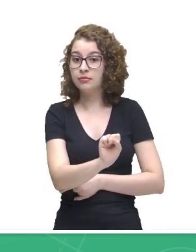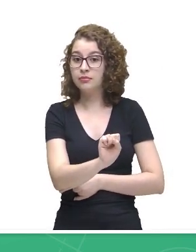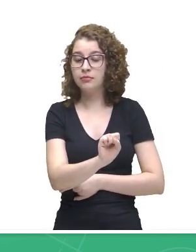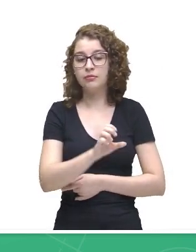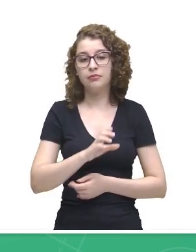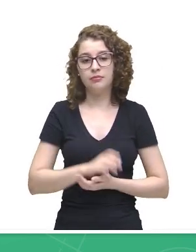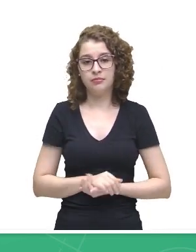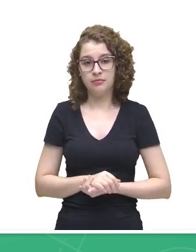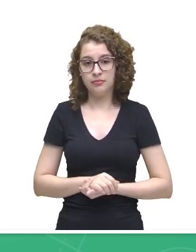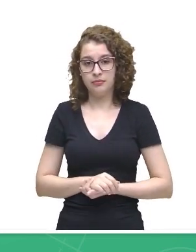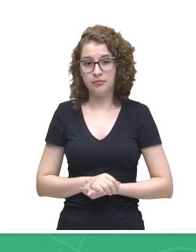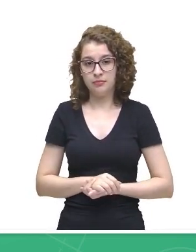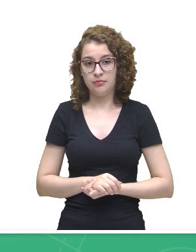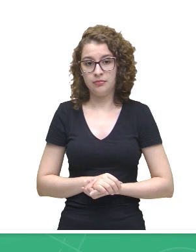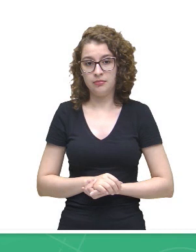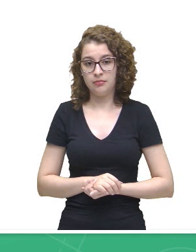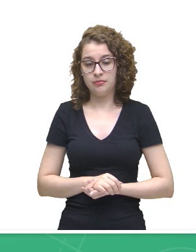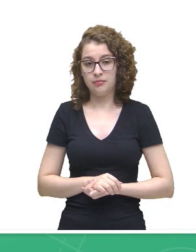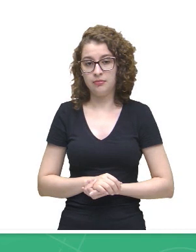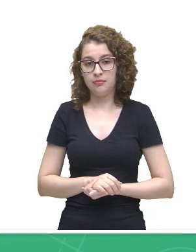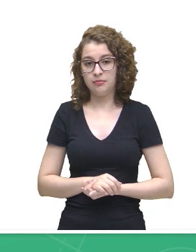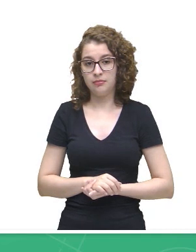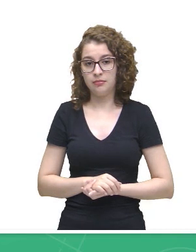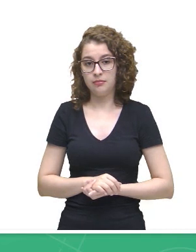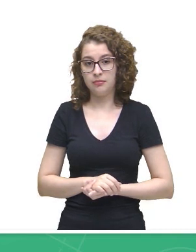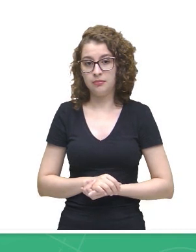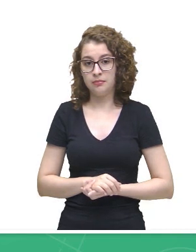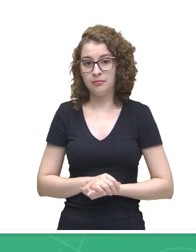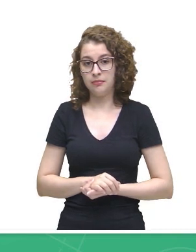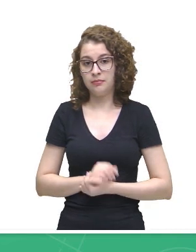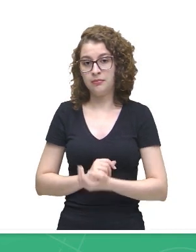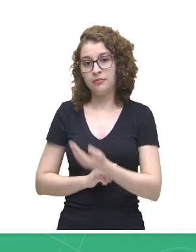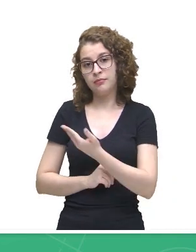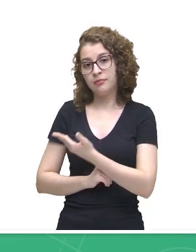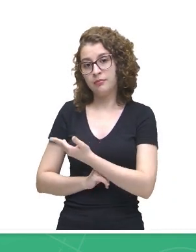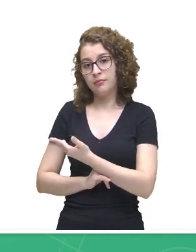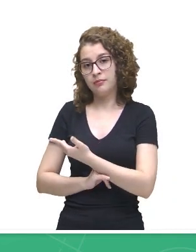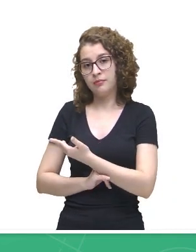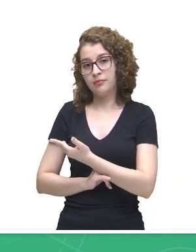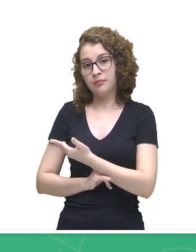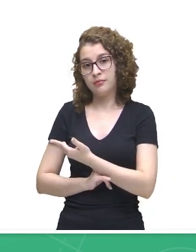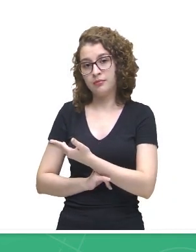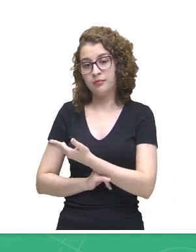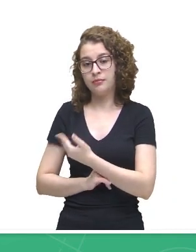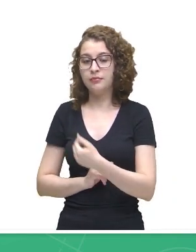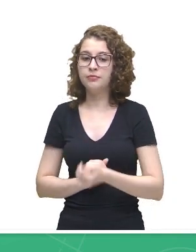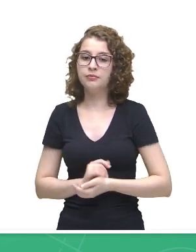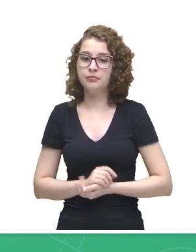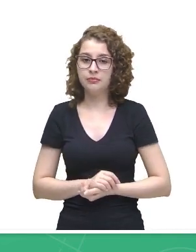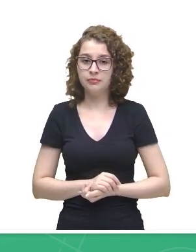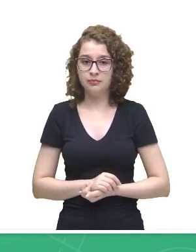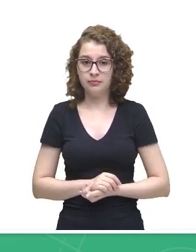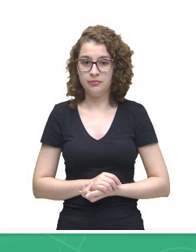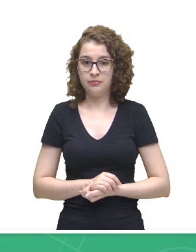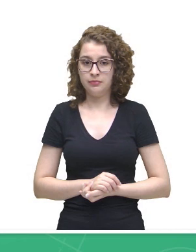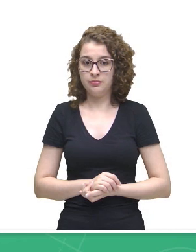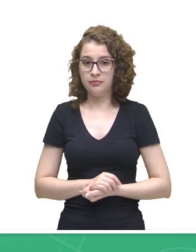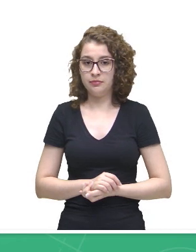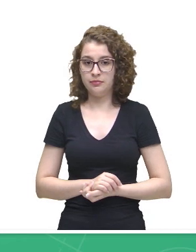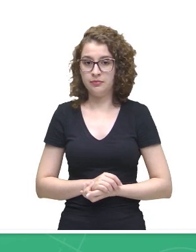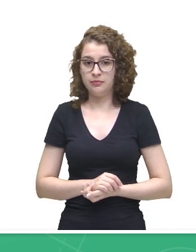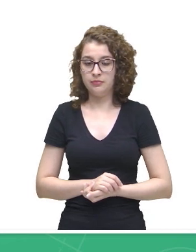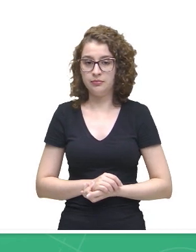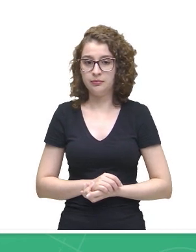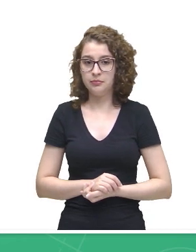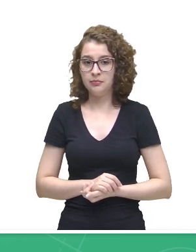junto, sem acento, tá? Então, I'm going home because é a minha link word,